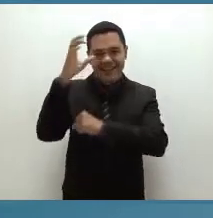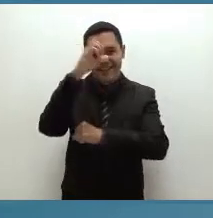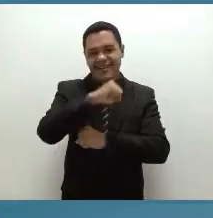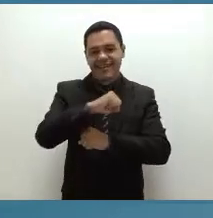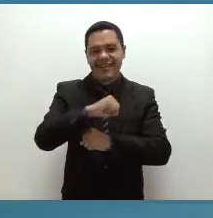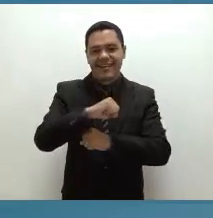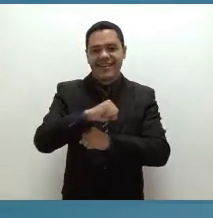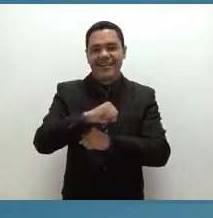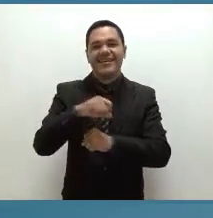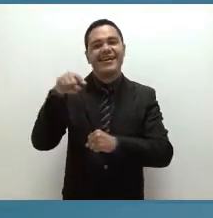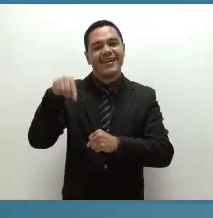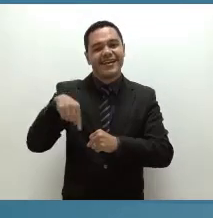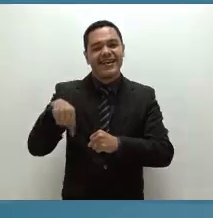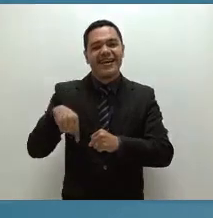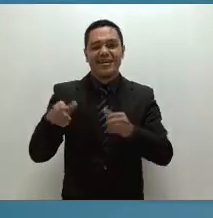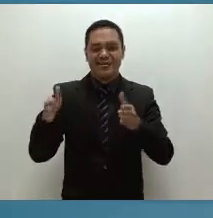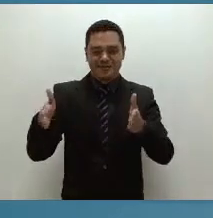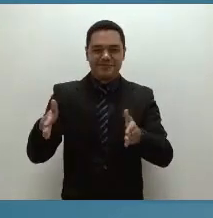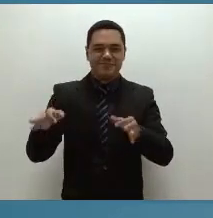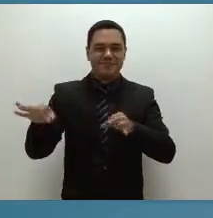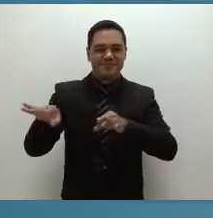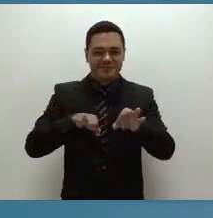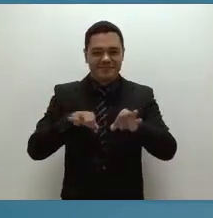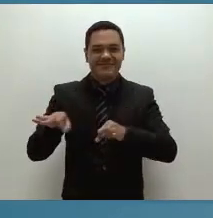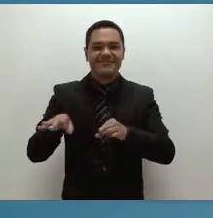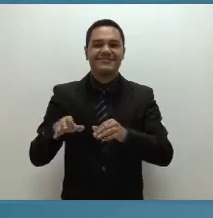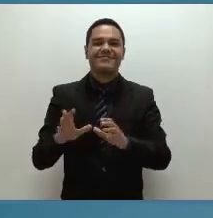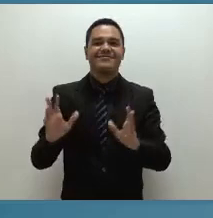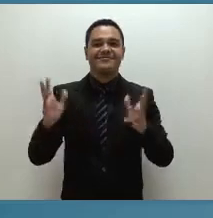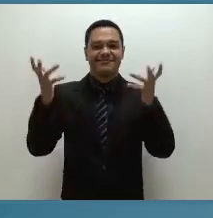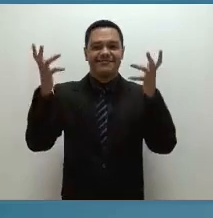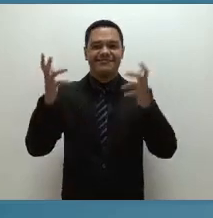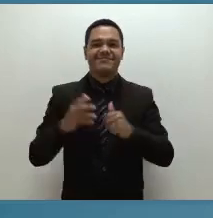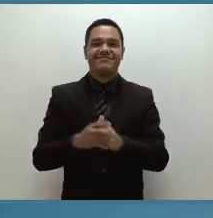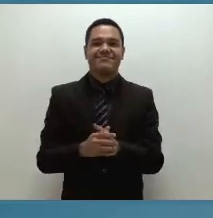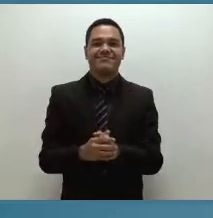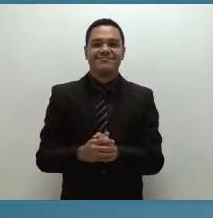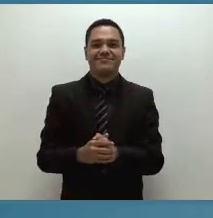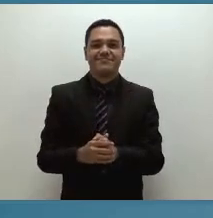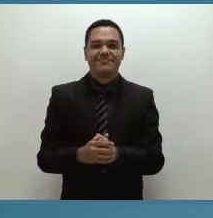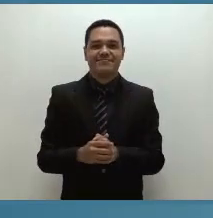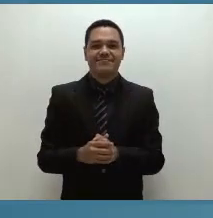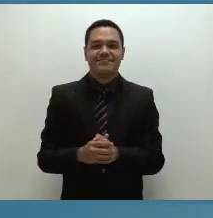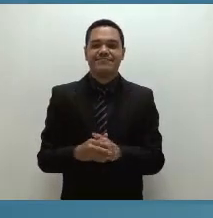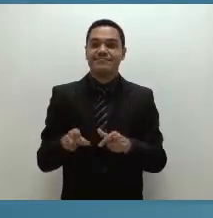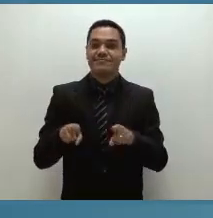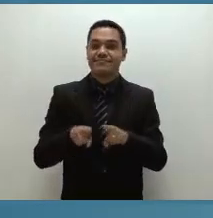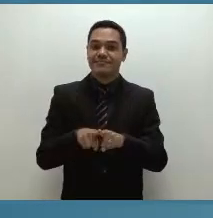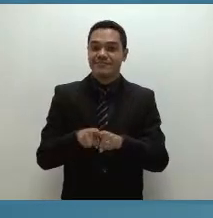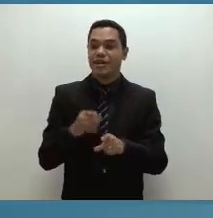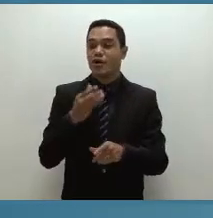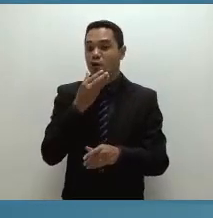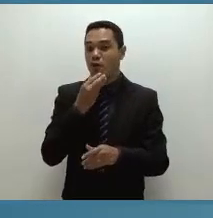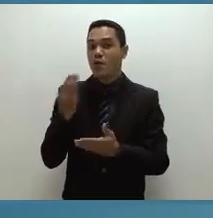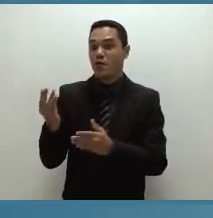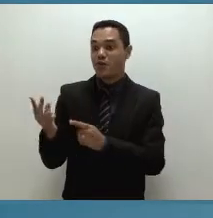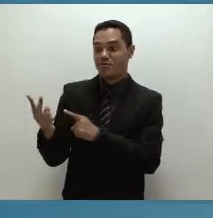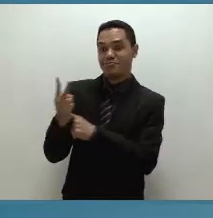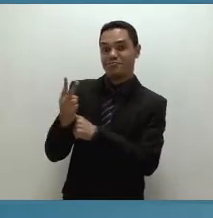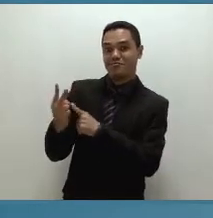a solenidade, e também ao meu segurança, Cabo Cardoso, ao